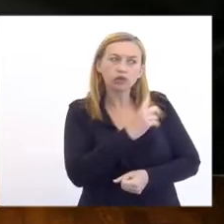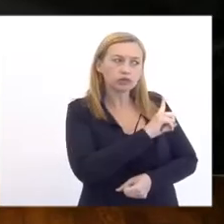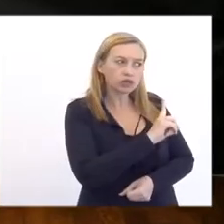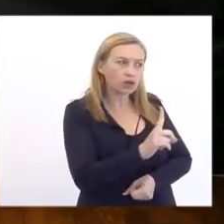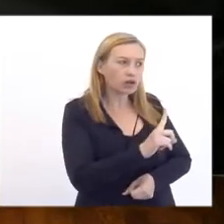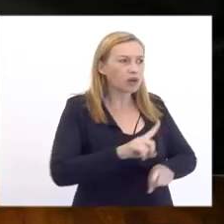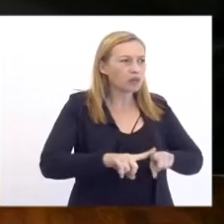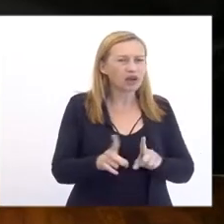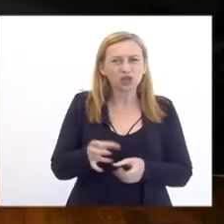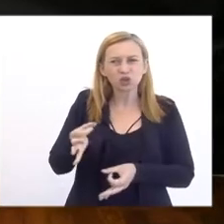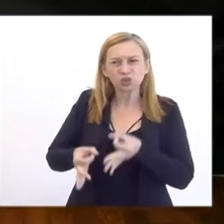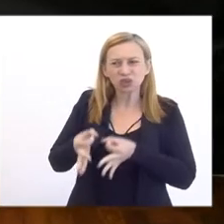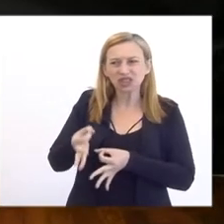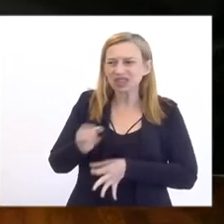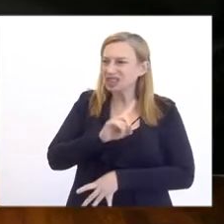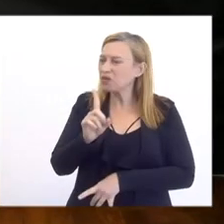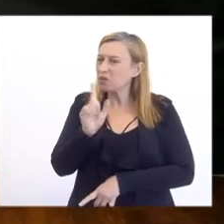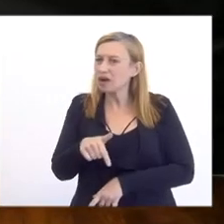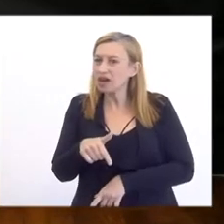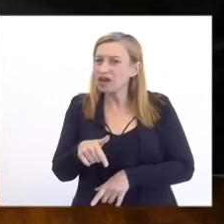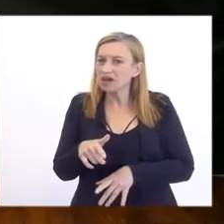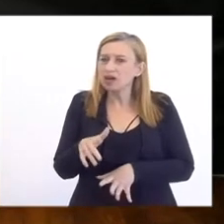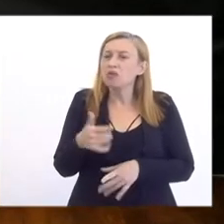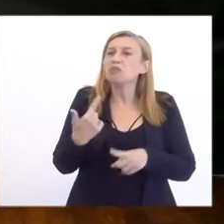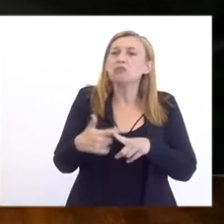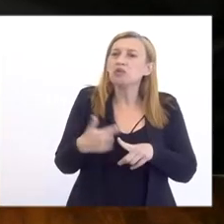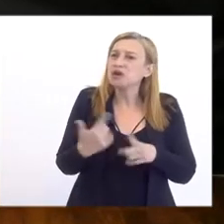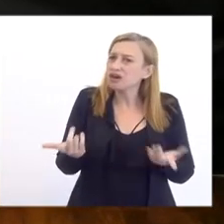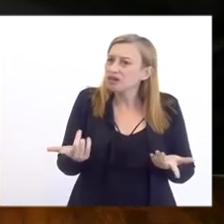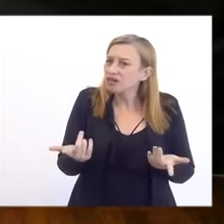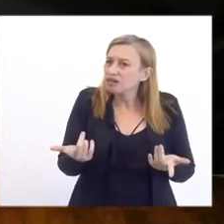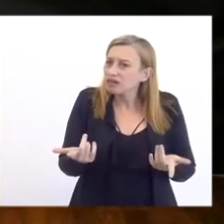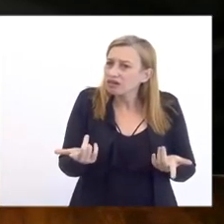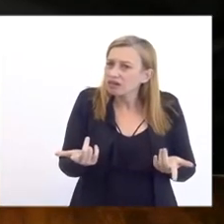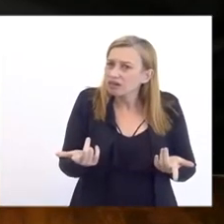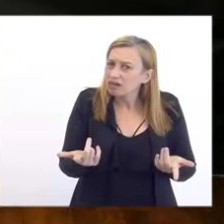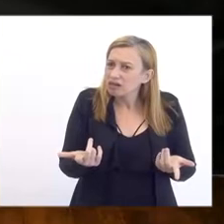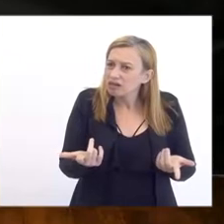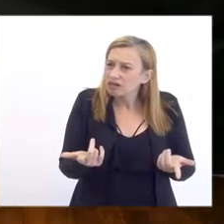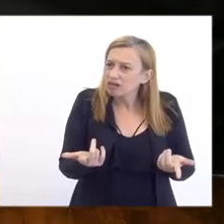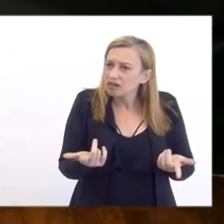é. Mas por que que é injurídica? O quê?